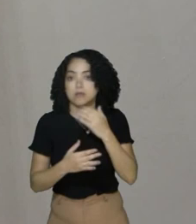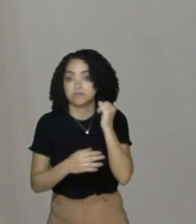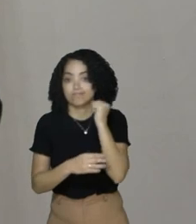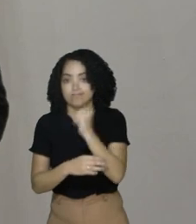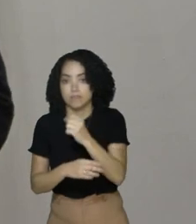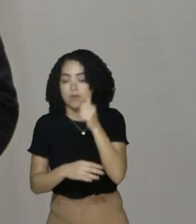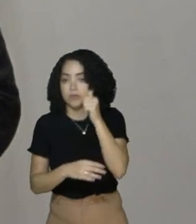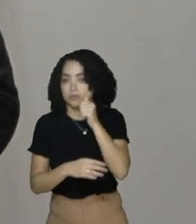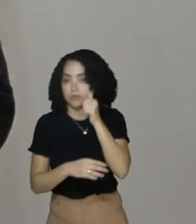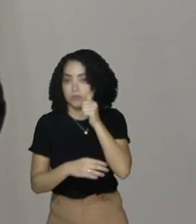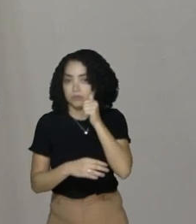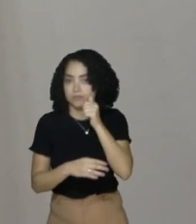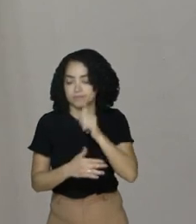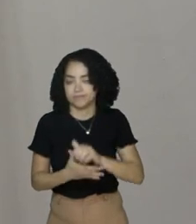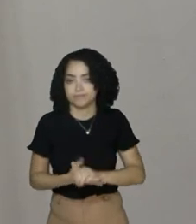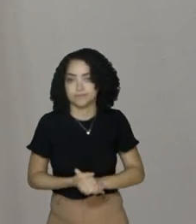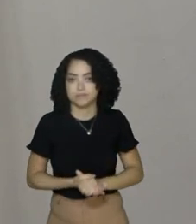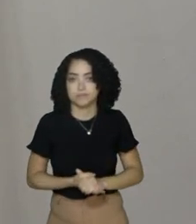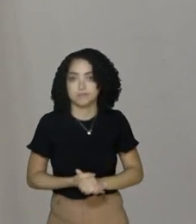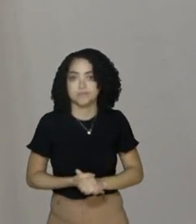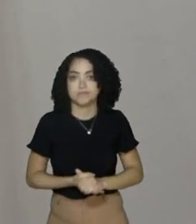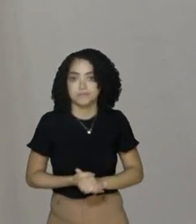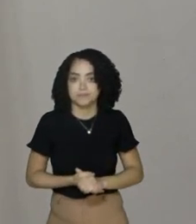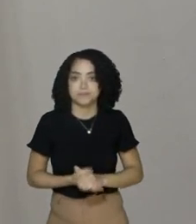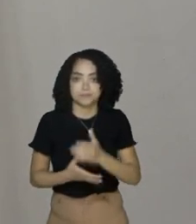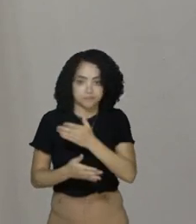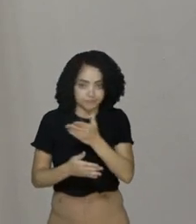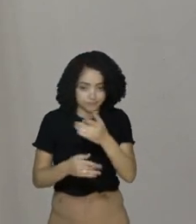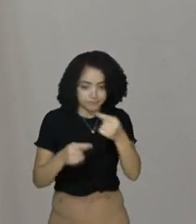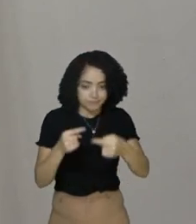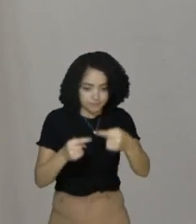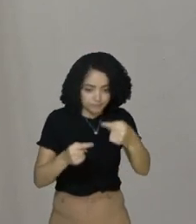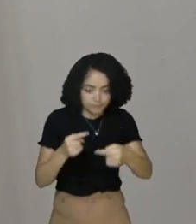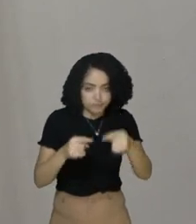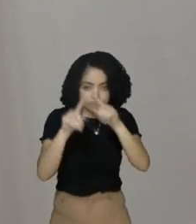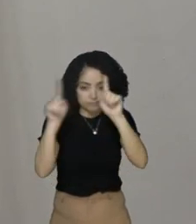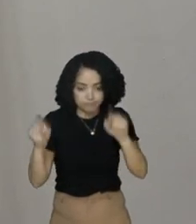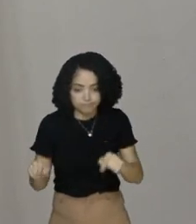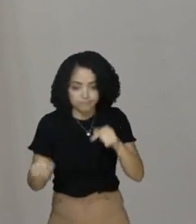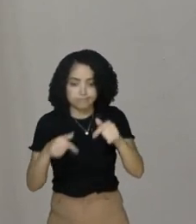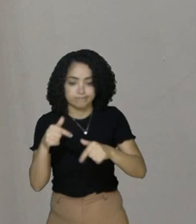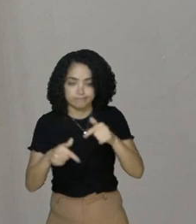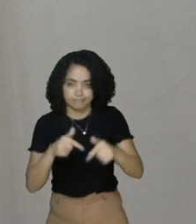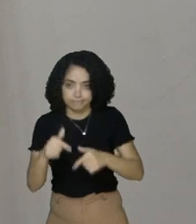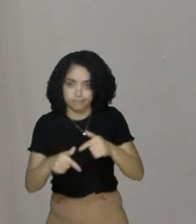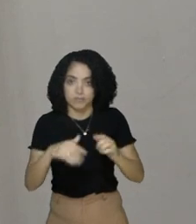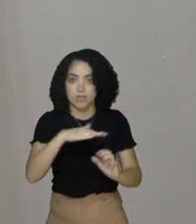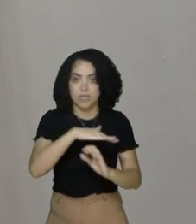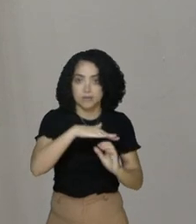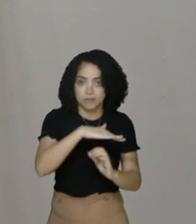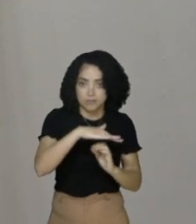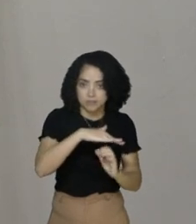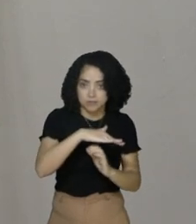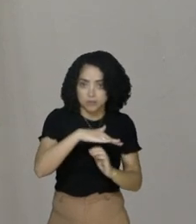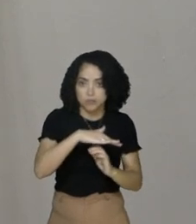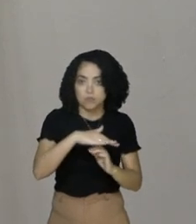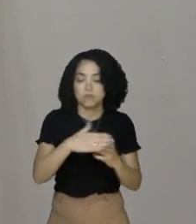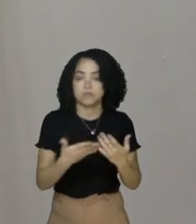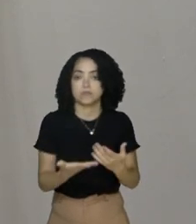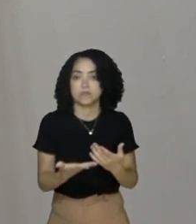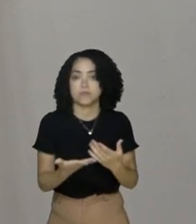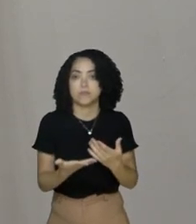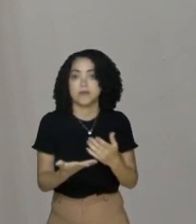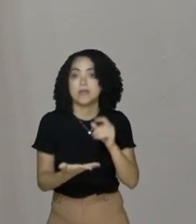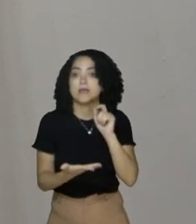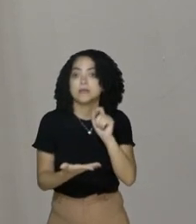certeza que esses entes políticos, servidores, empresários, eles são movidos por uma única certeza,